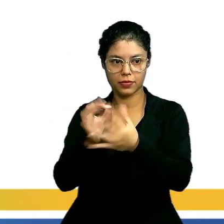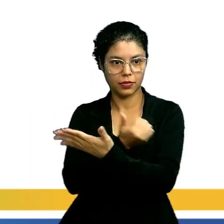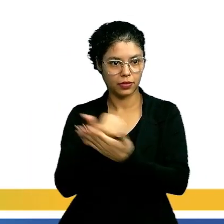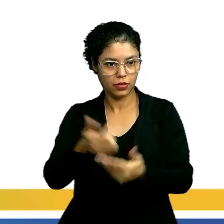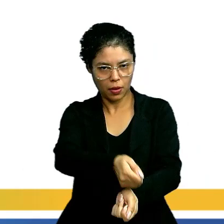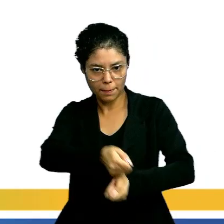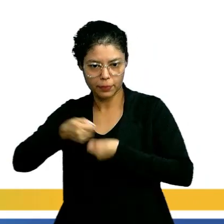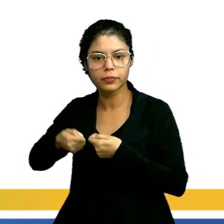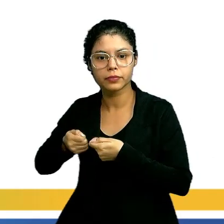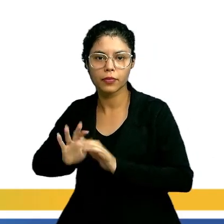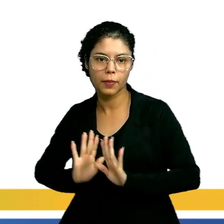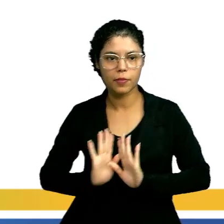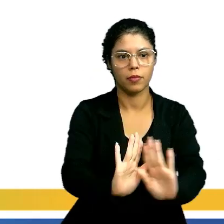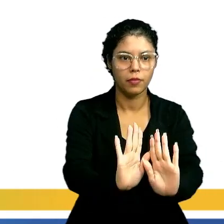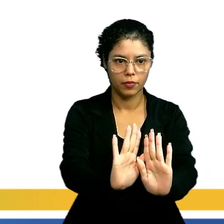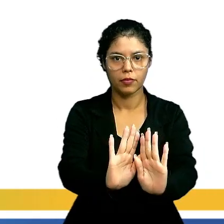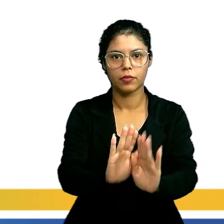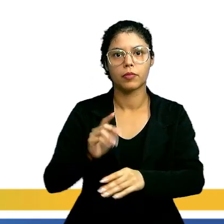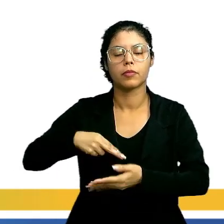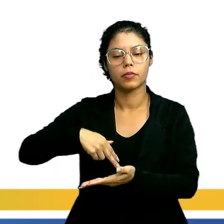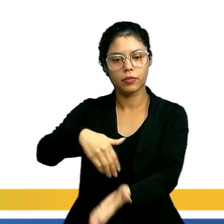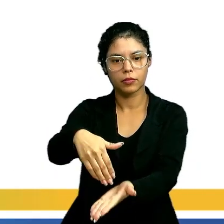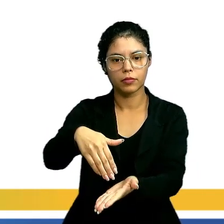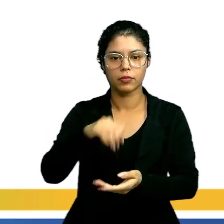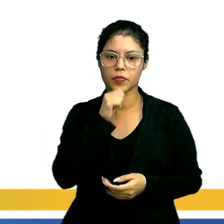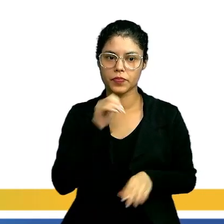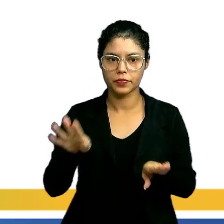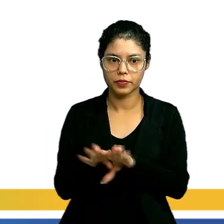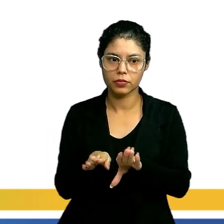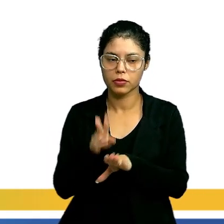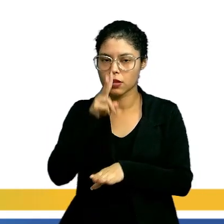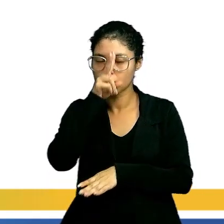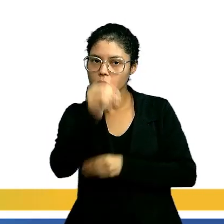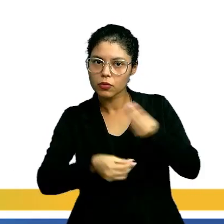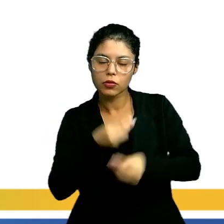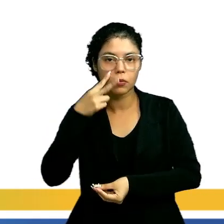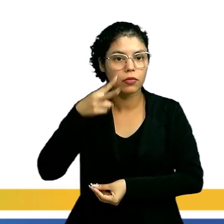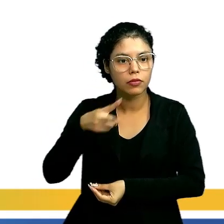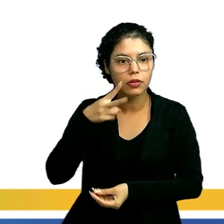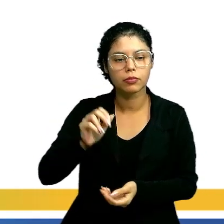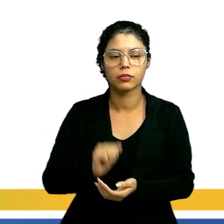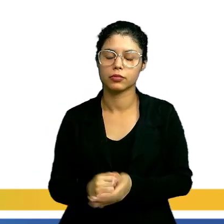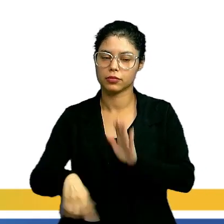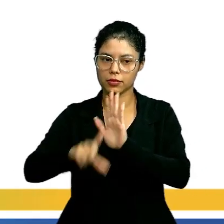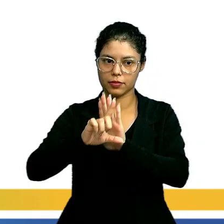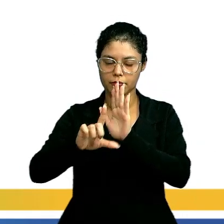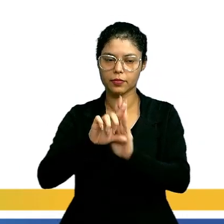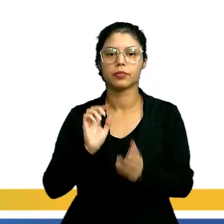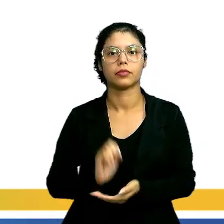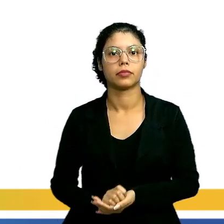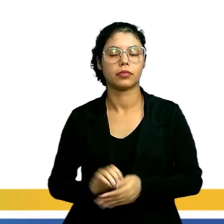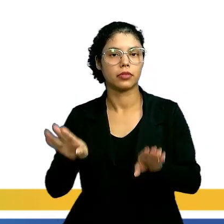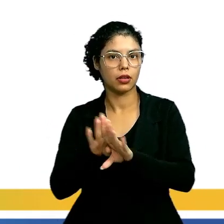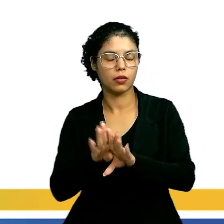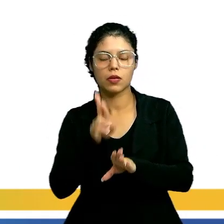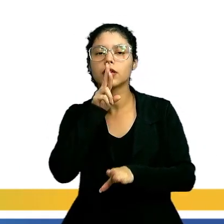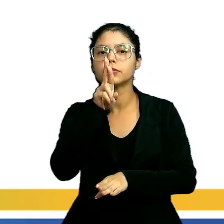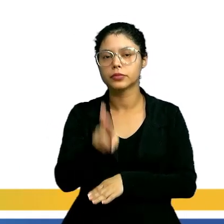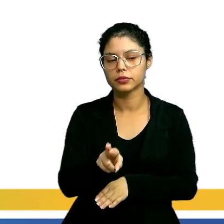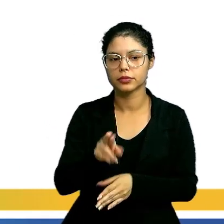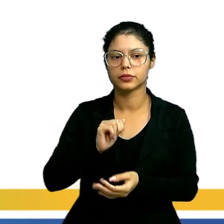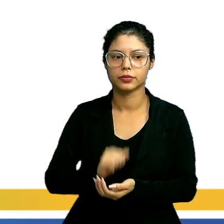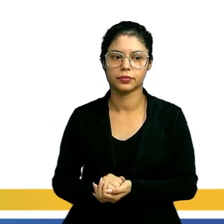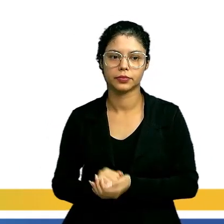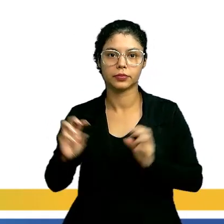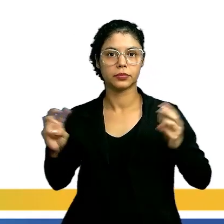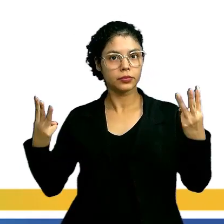como puxar, empurrar e deslocar. A força, como vimos na segunda lei de Newton, ela pode ser calculada como sendo